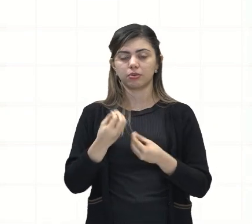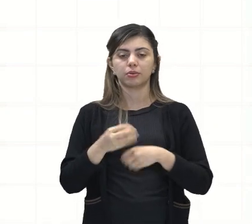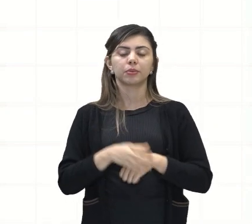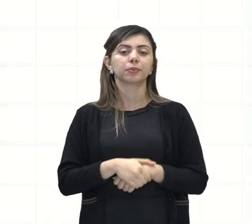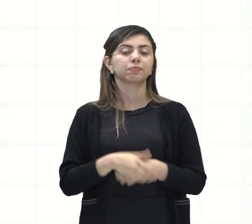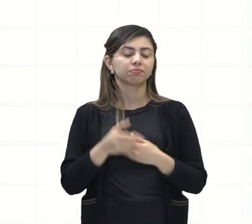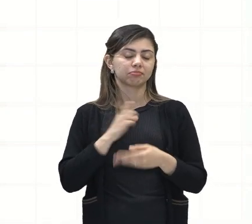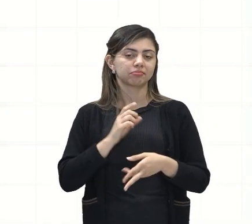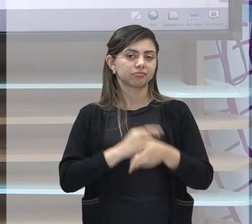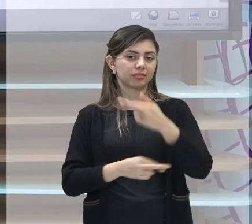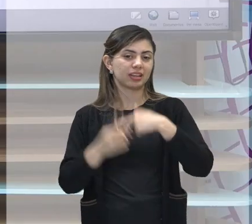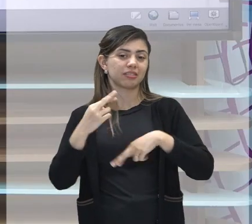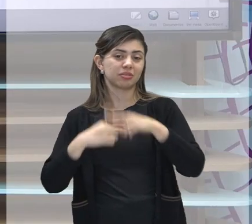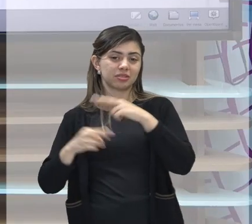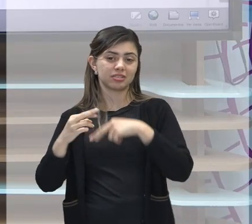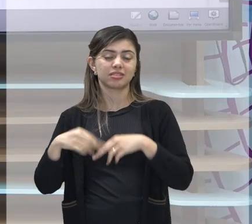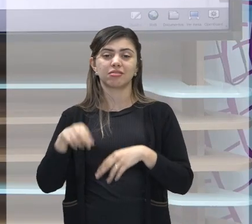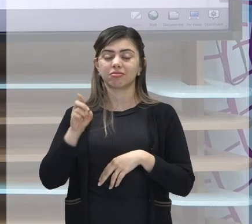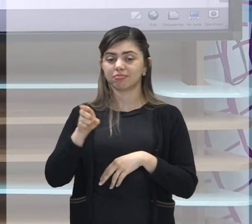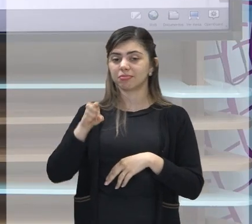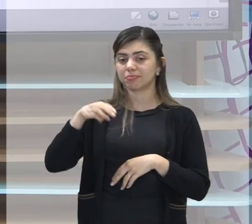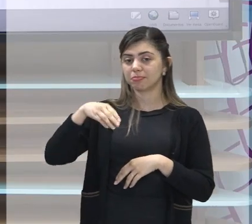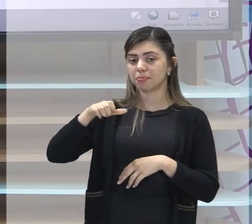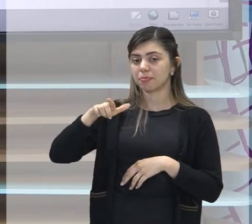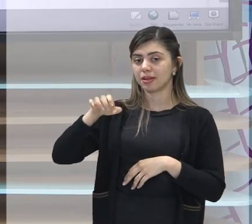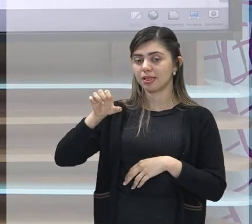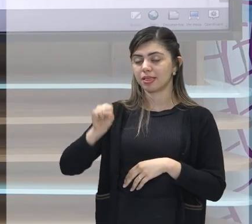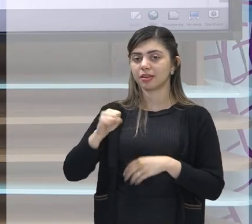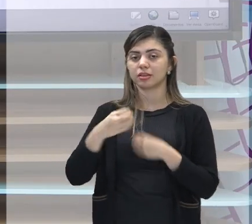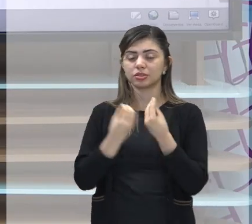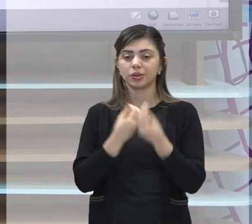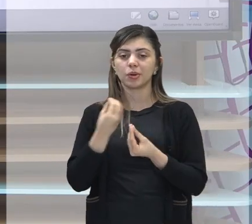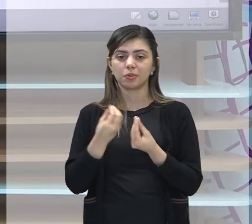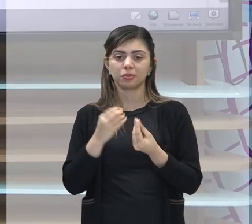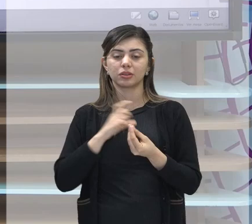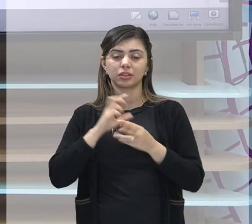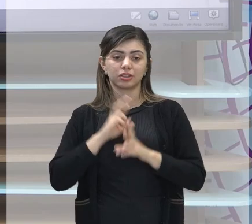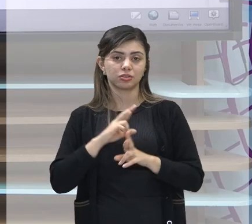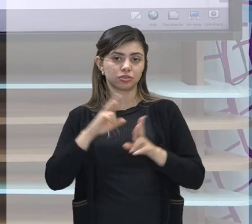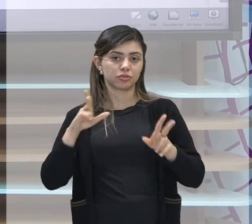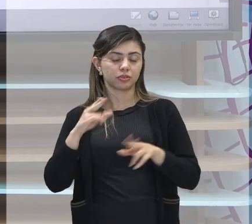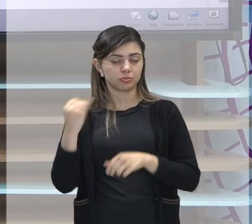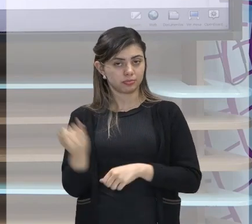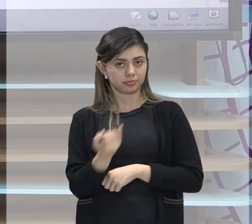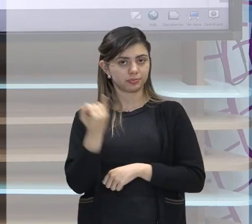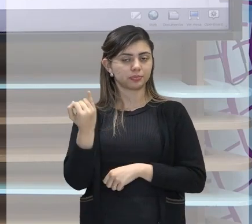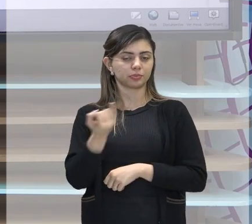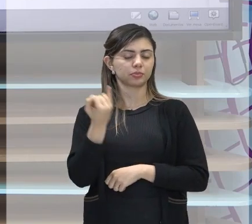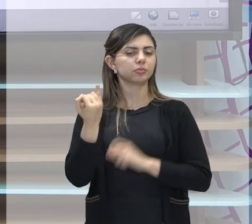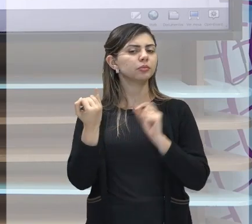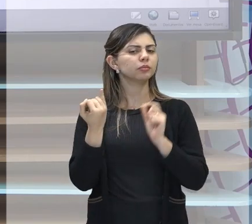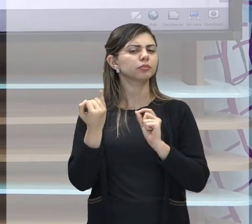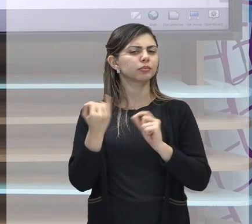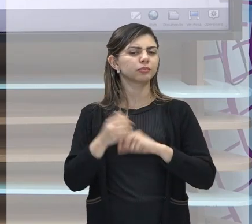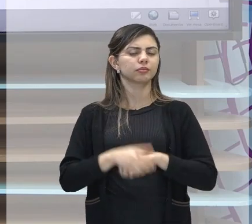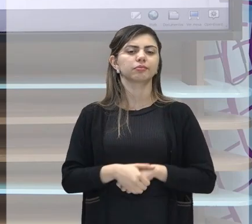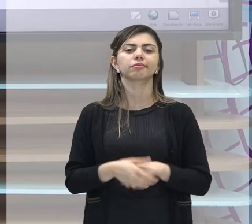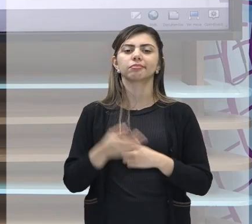na revolta dos malês, você já vai ter um ponto muito importante, que é a